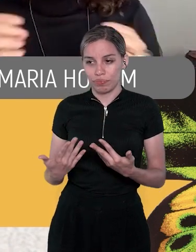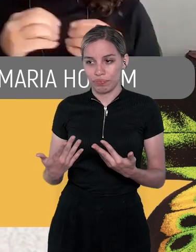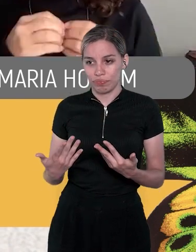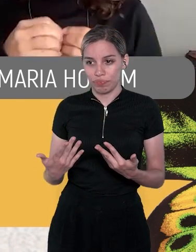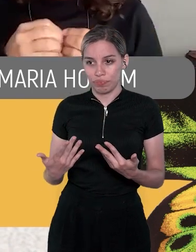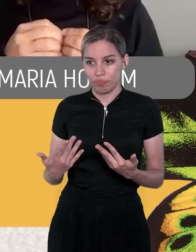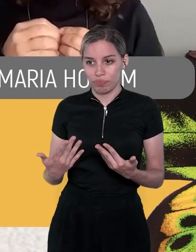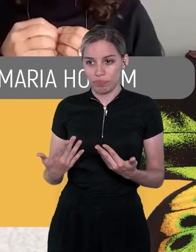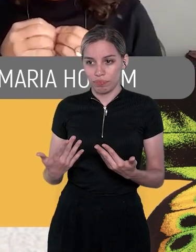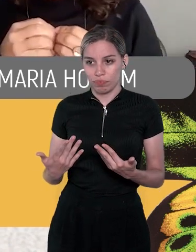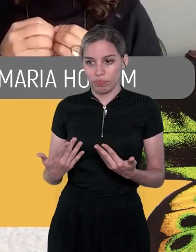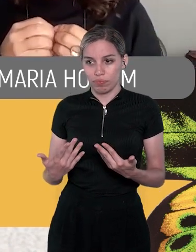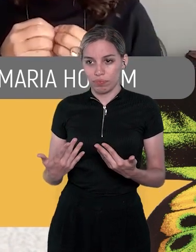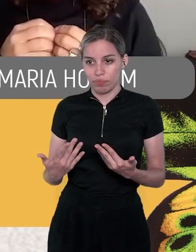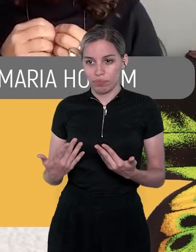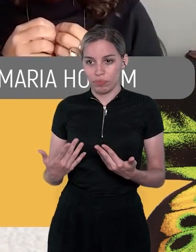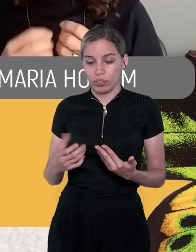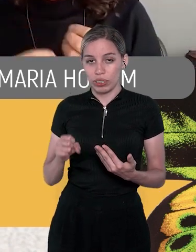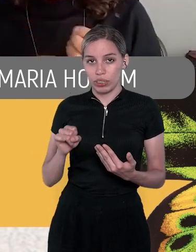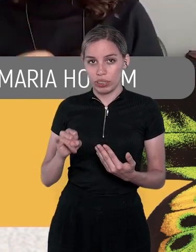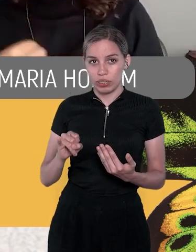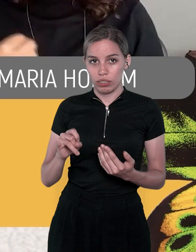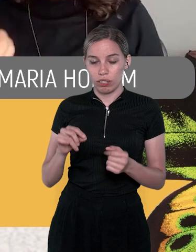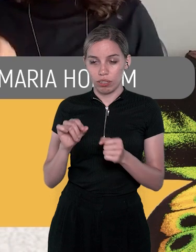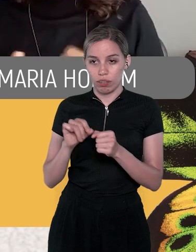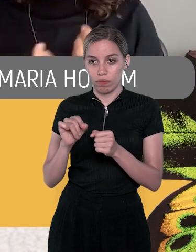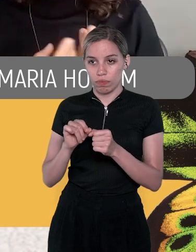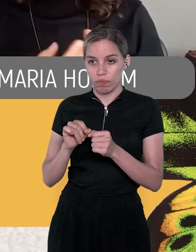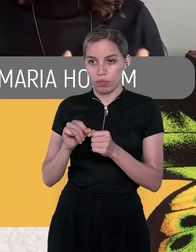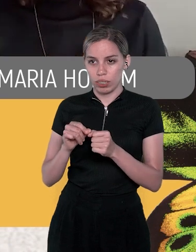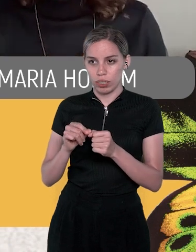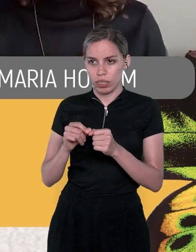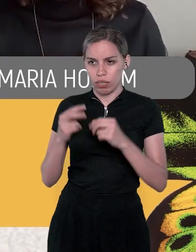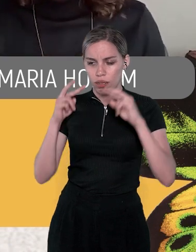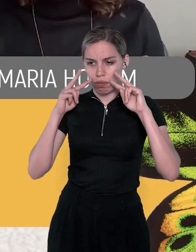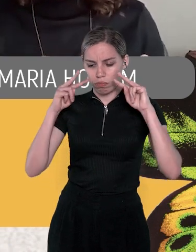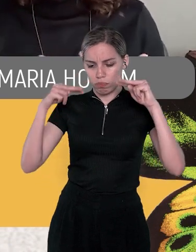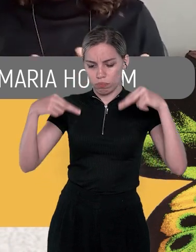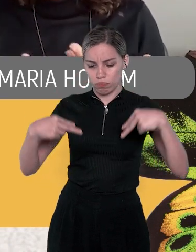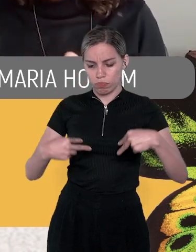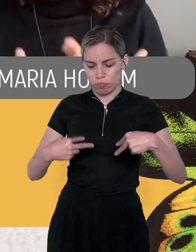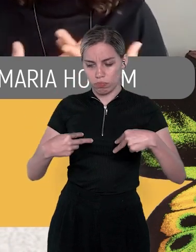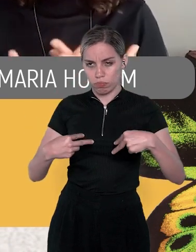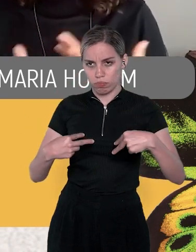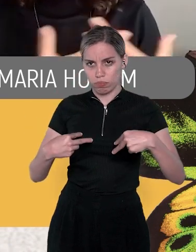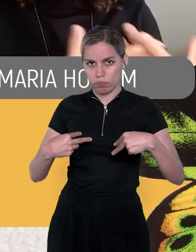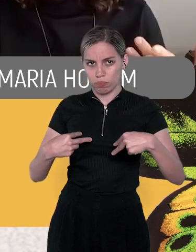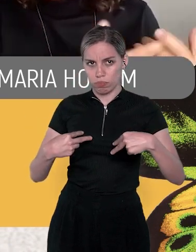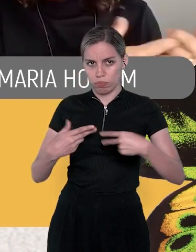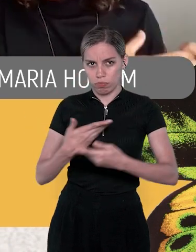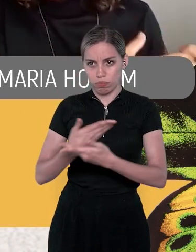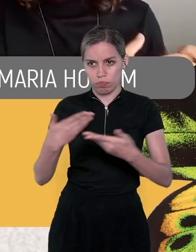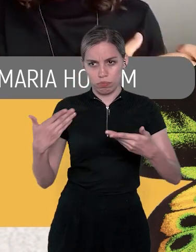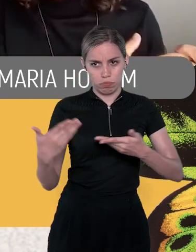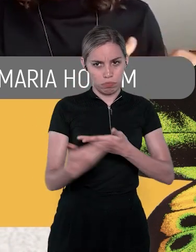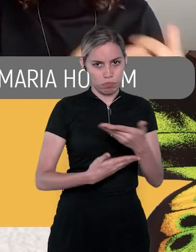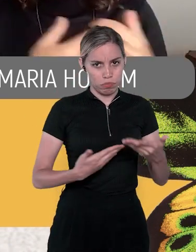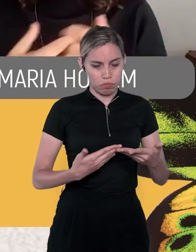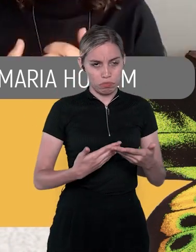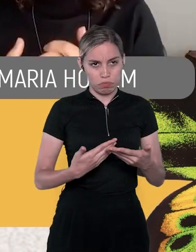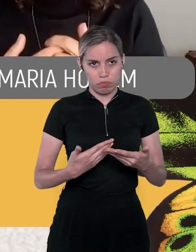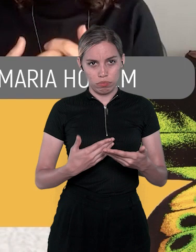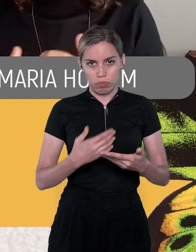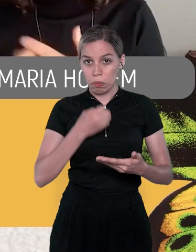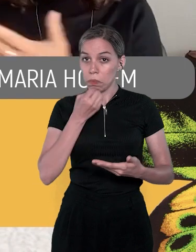Então, será que a gente faria essa autoanálise coletiva? Se fizer, ótimo. Se